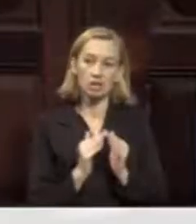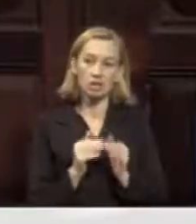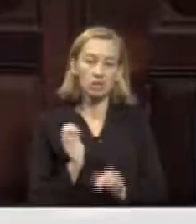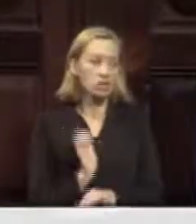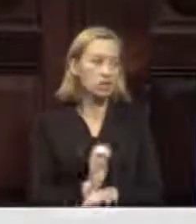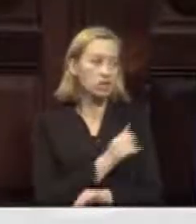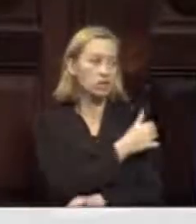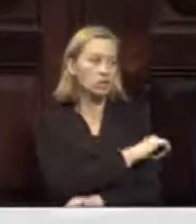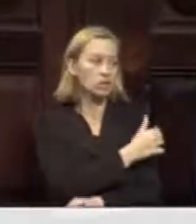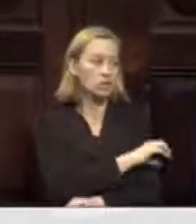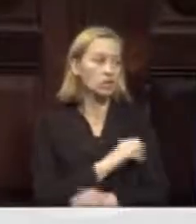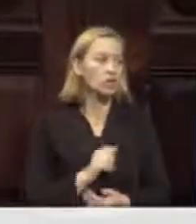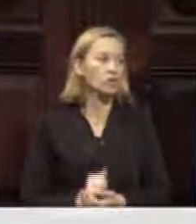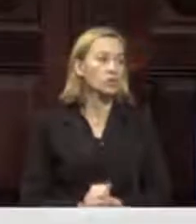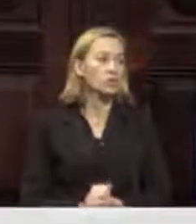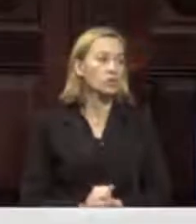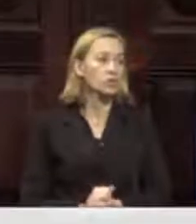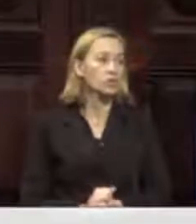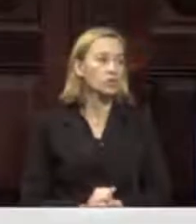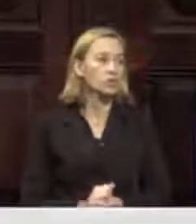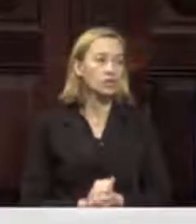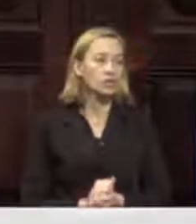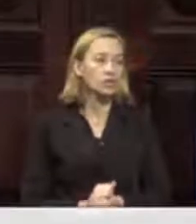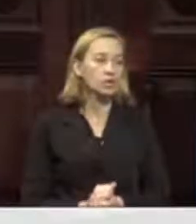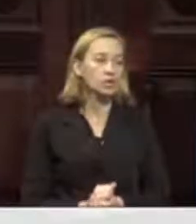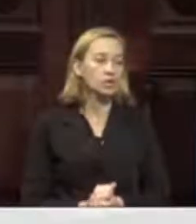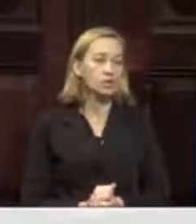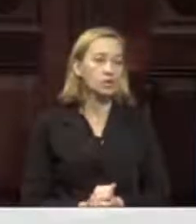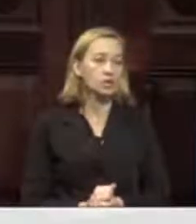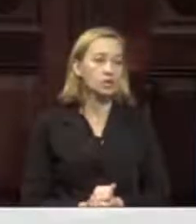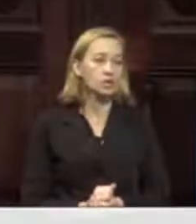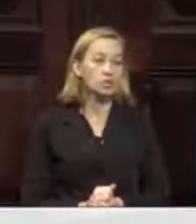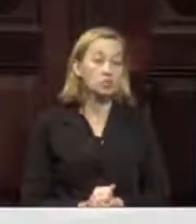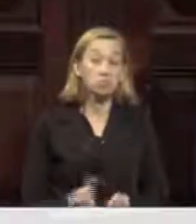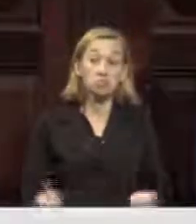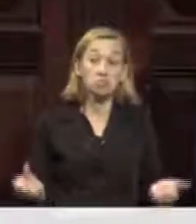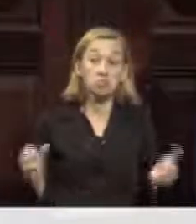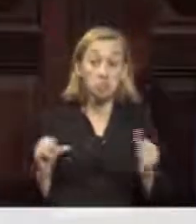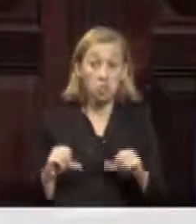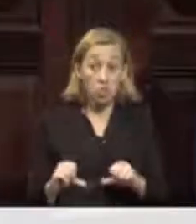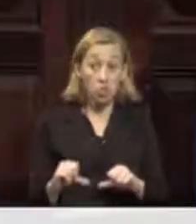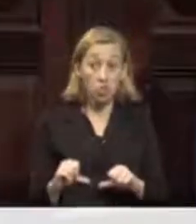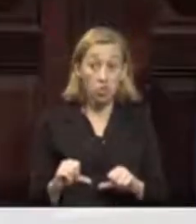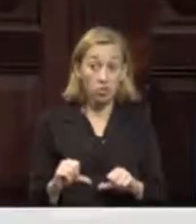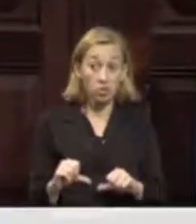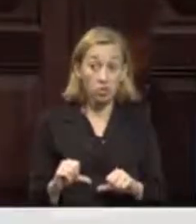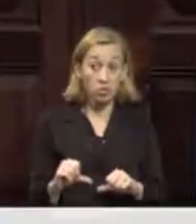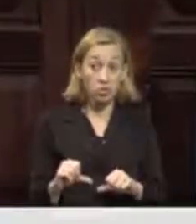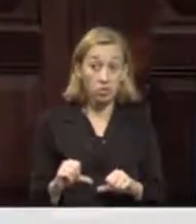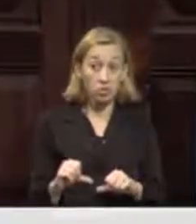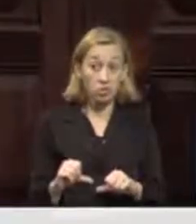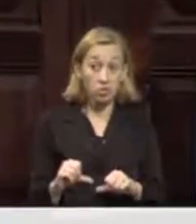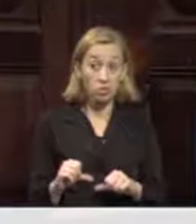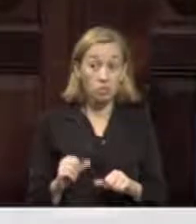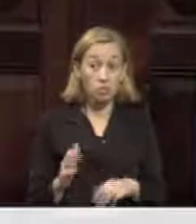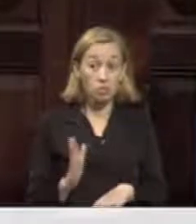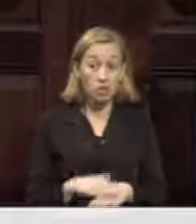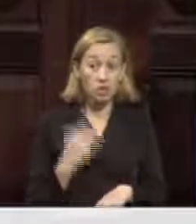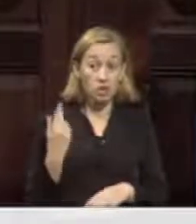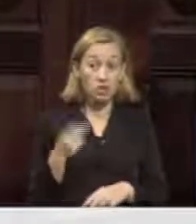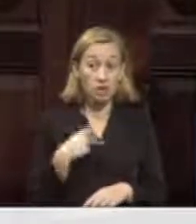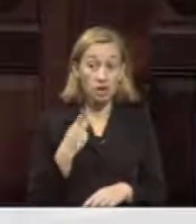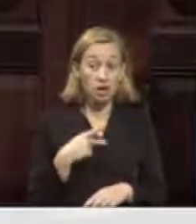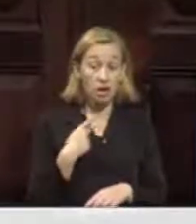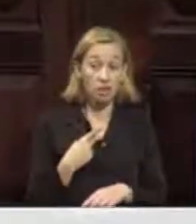as demandas são as piores possíveis, as mais questionáveis